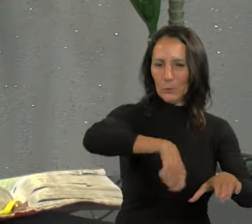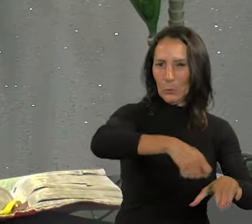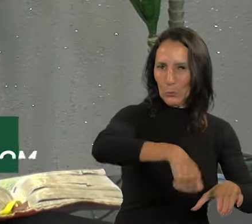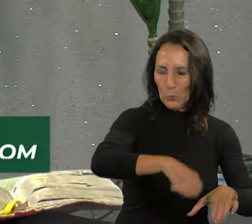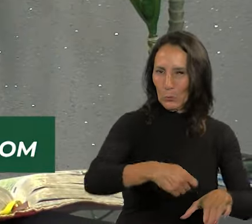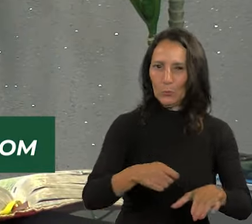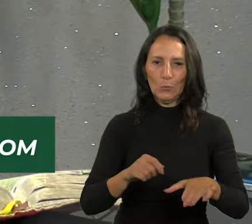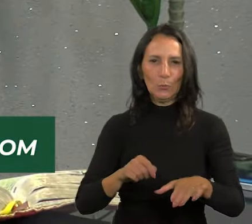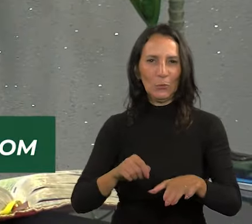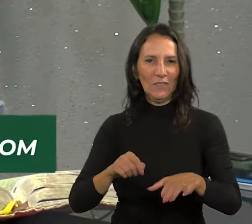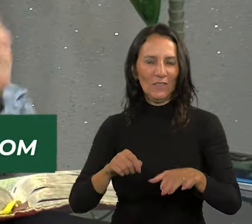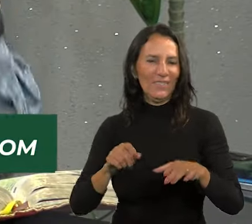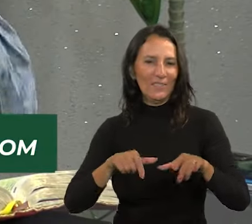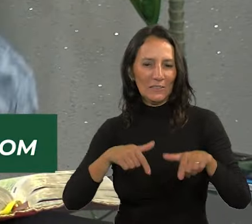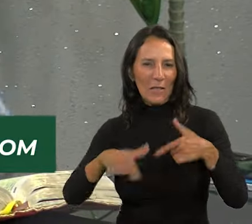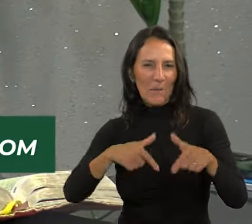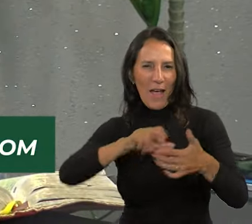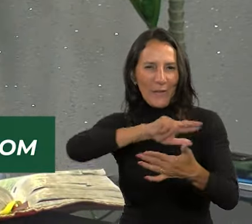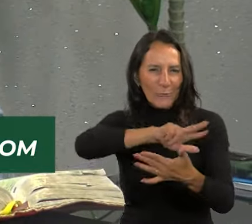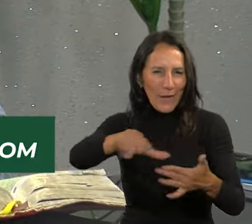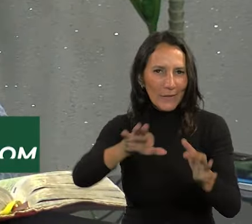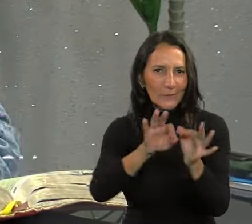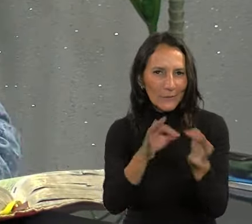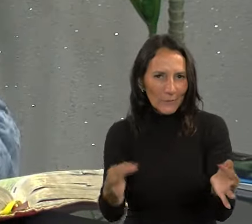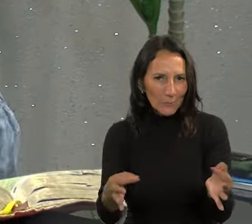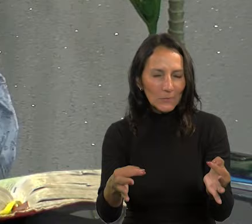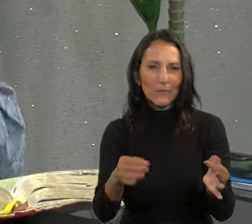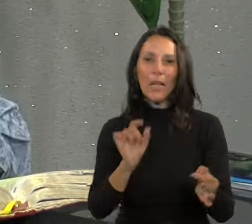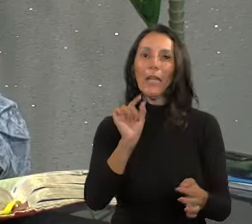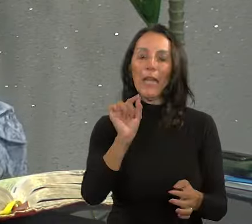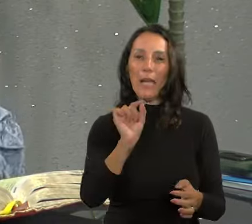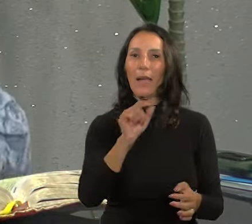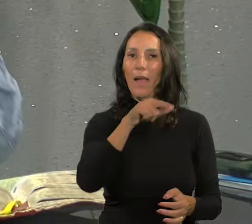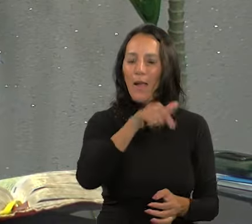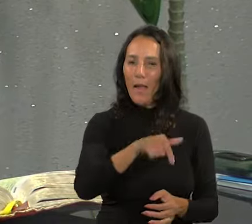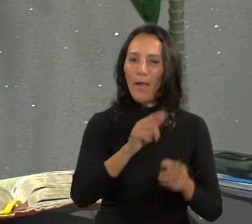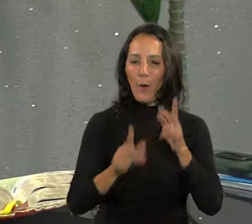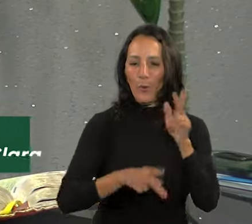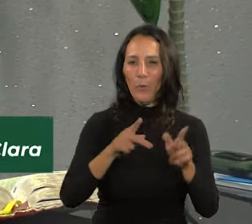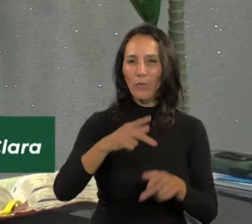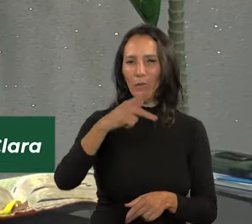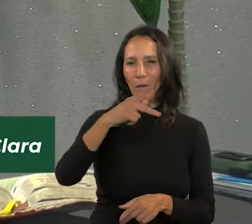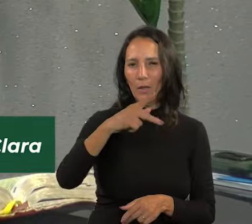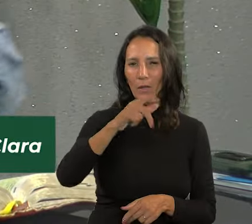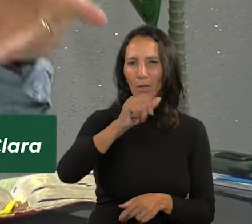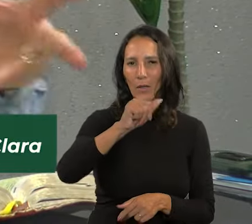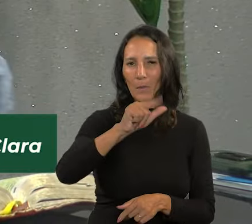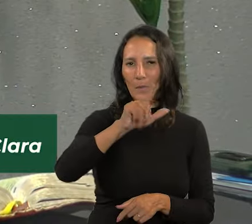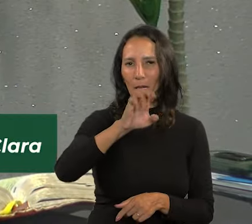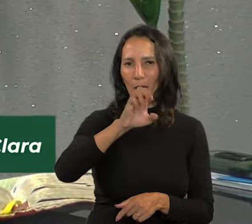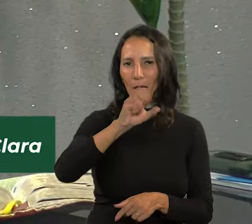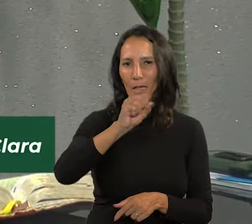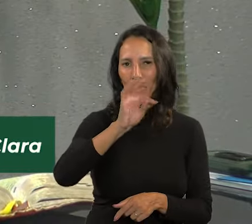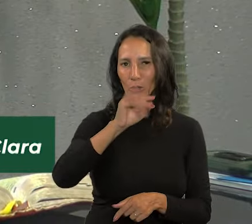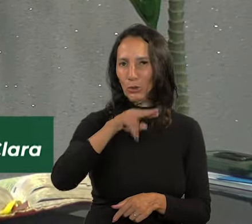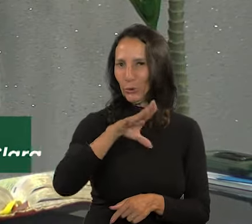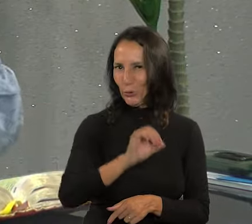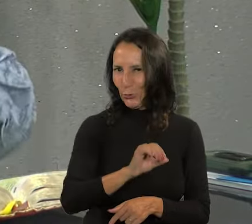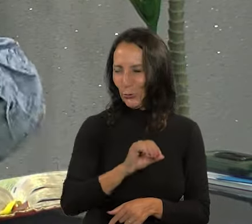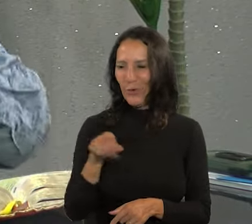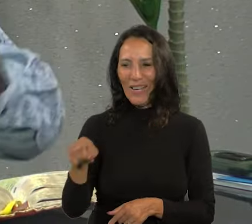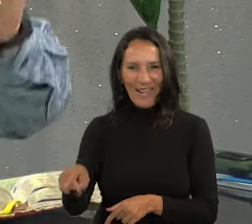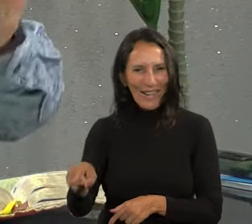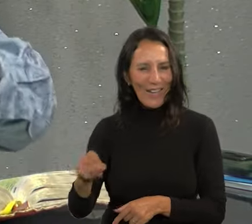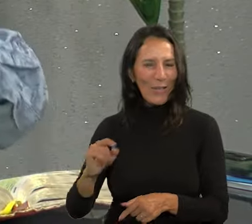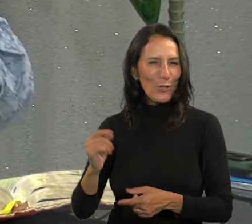na massa. E o judeu não dirige táxi. Quem dirige o táxi são os palestinos. O judeu não varre em rua. Quem